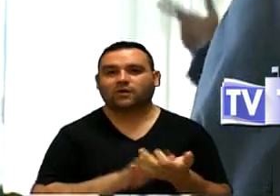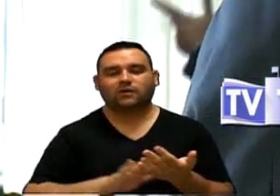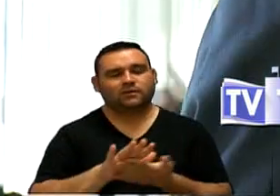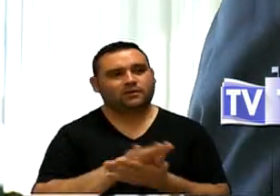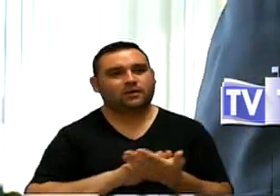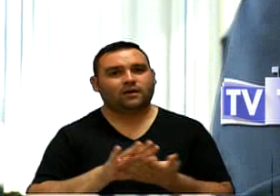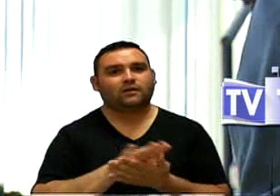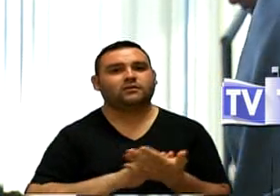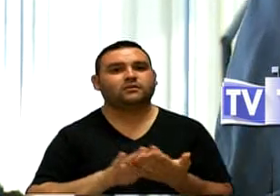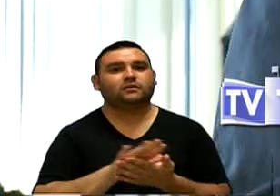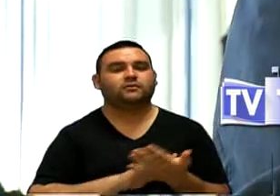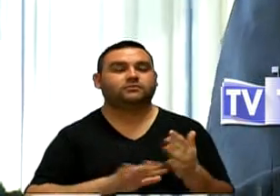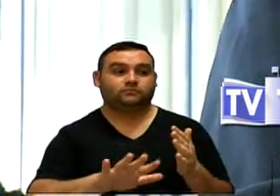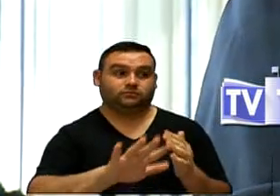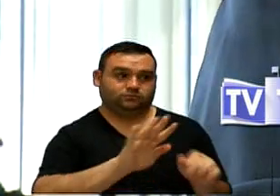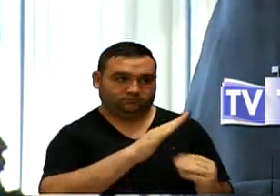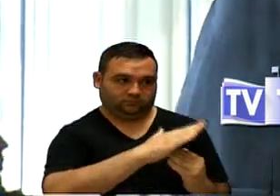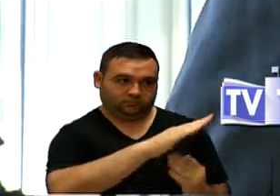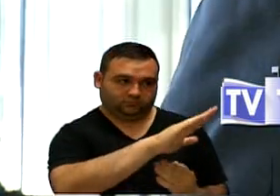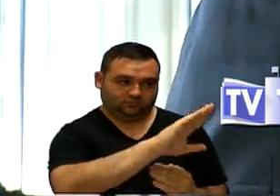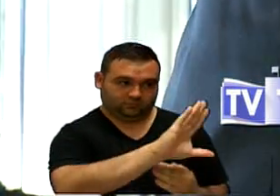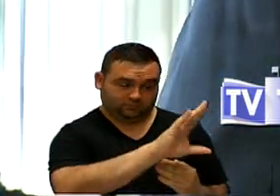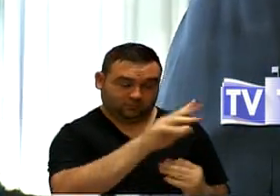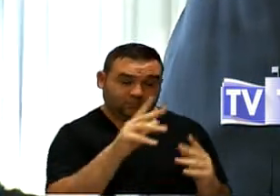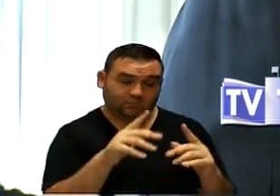vereador. Renan, para... Vereador Martinez, só um minuto.